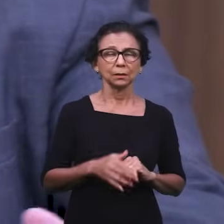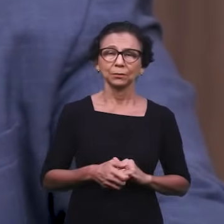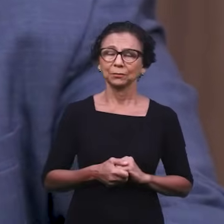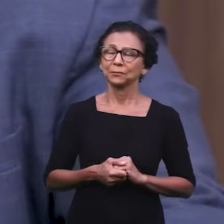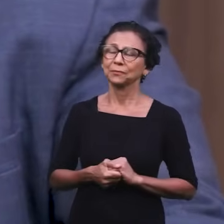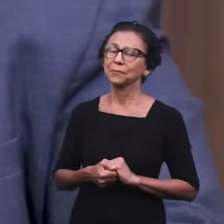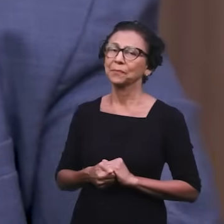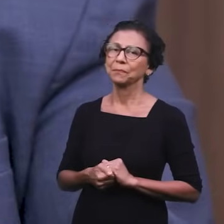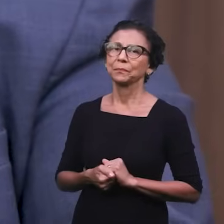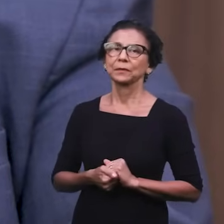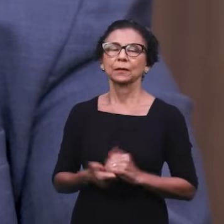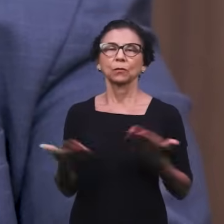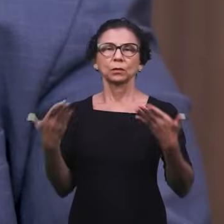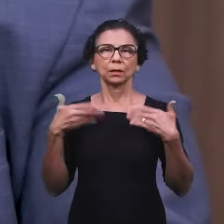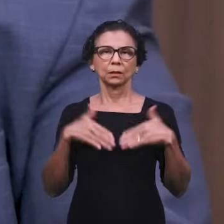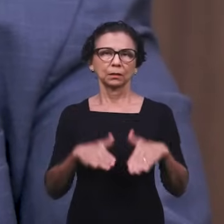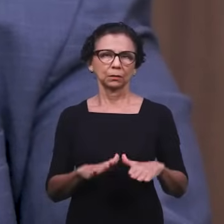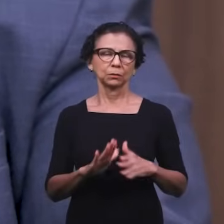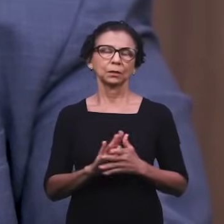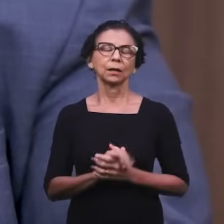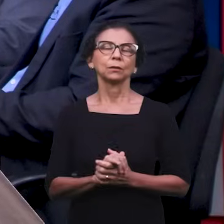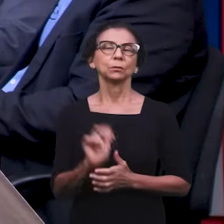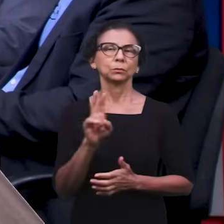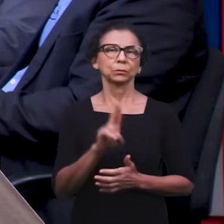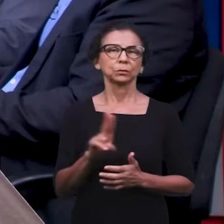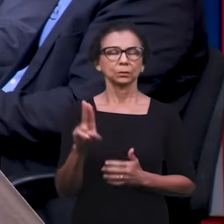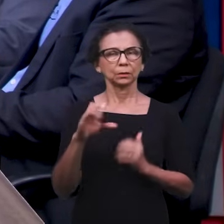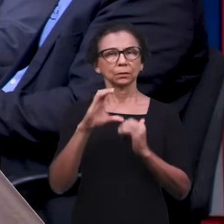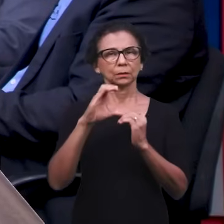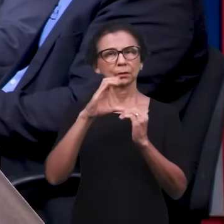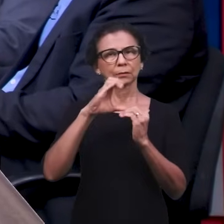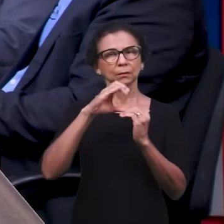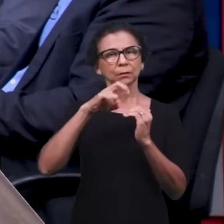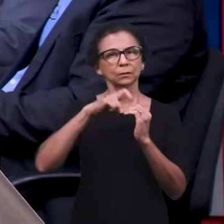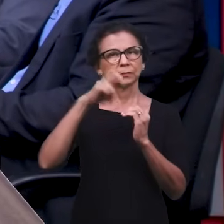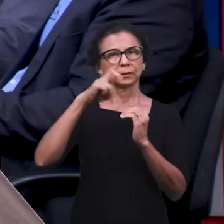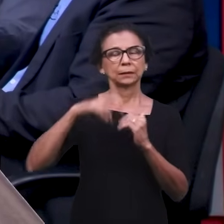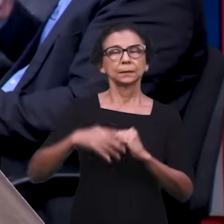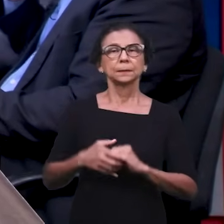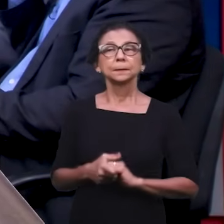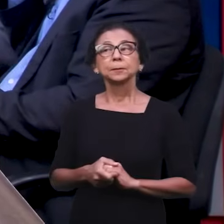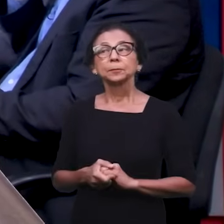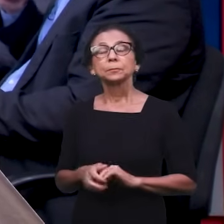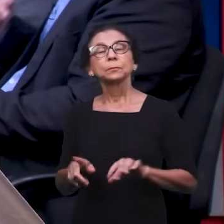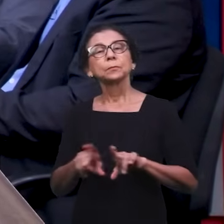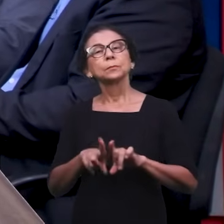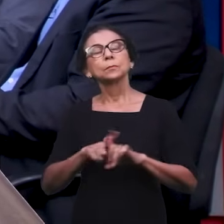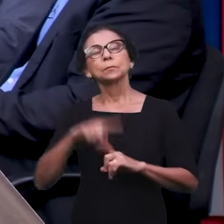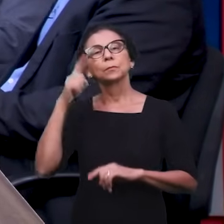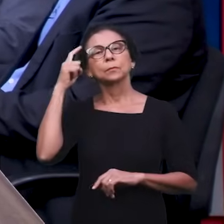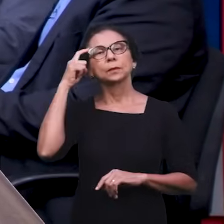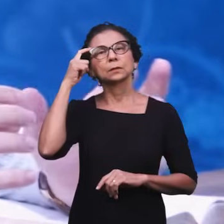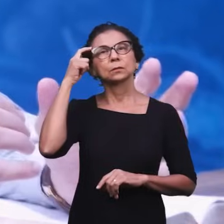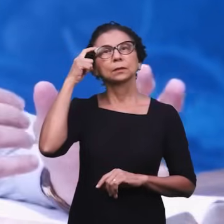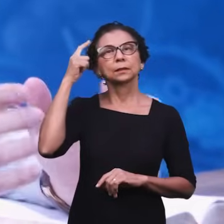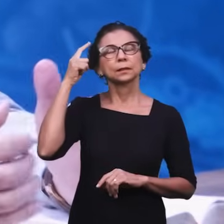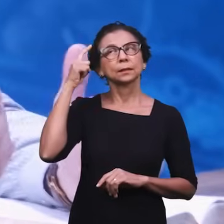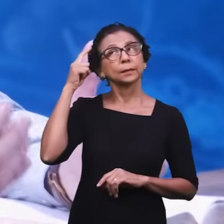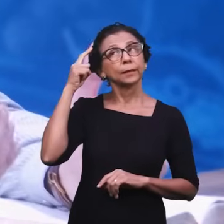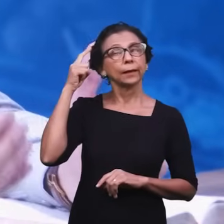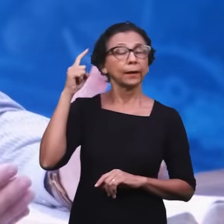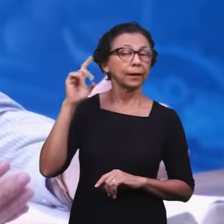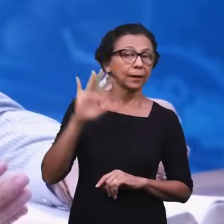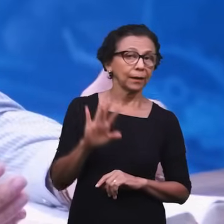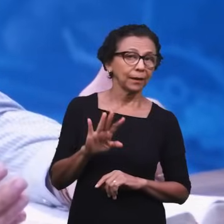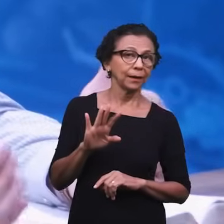que era anteriormente, né? Ao mesmo tempo também, irmãos, eu penso o seguinte, que há de se ter uma preocupação, que